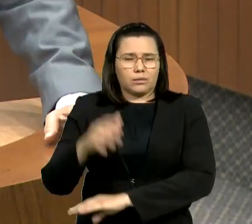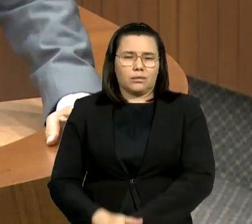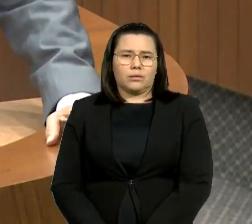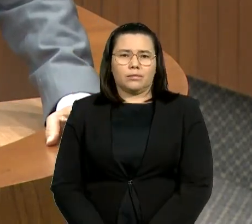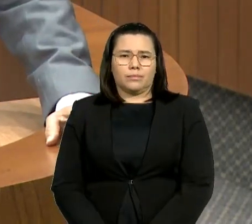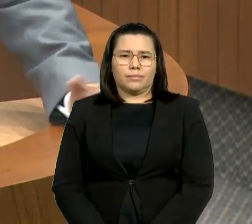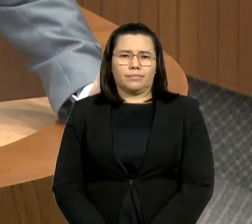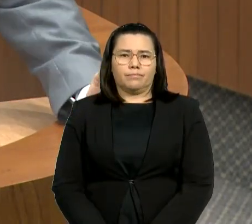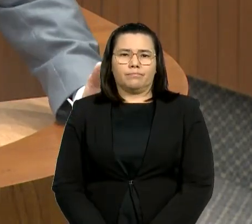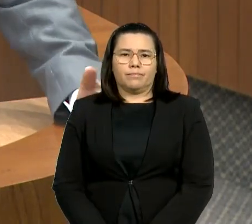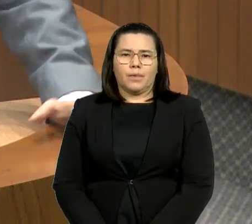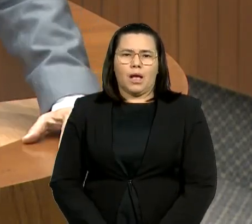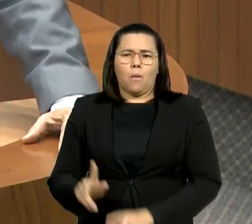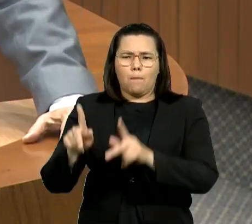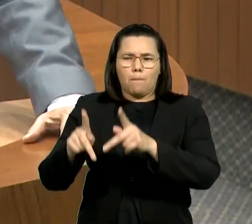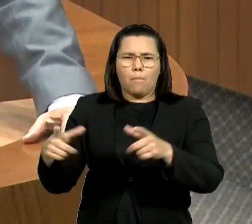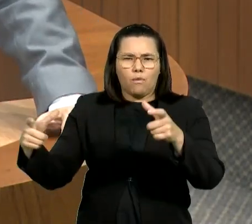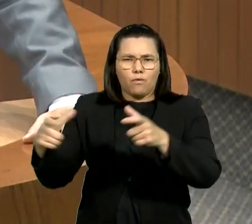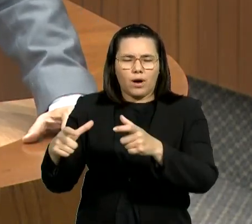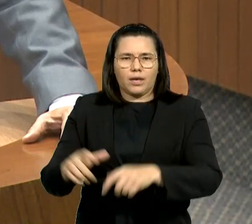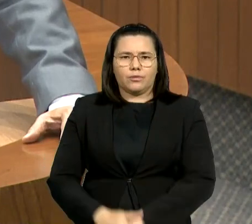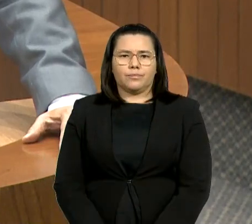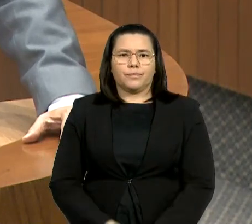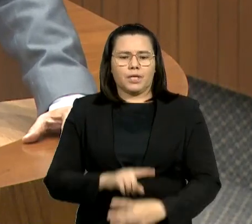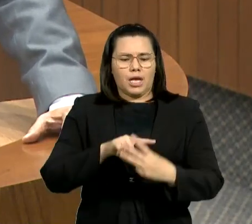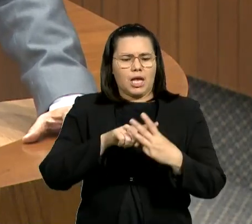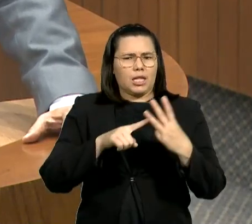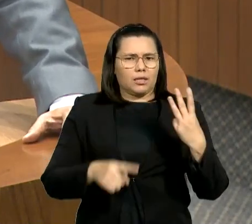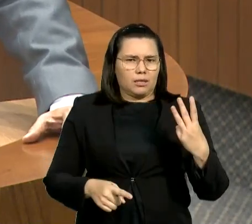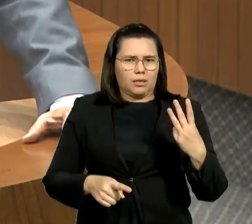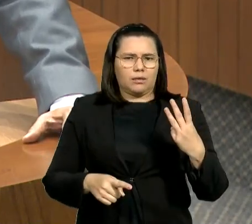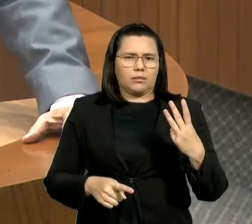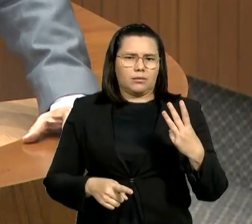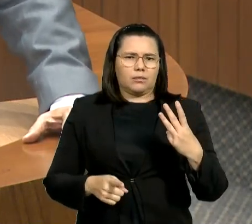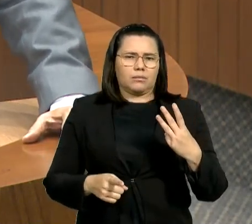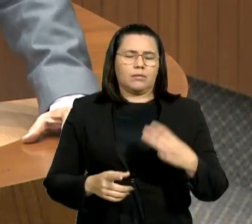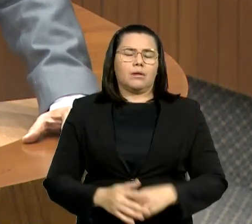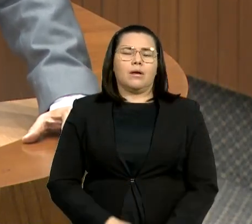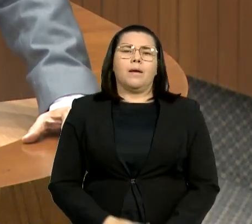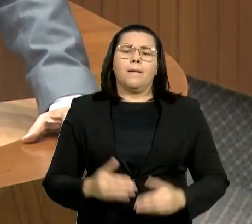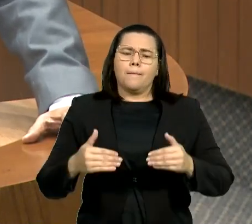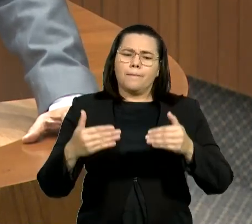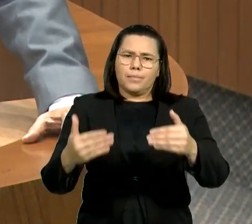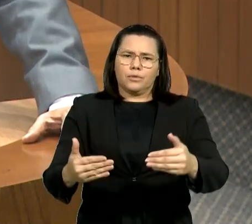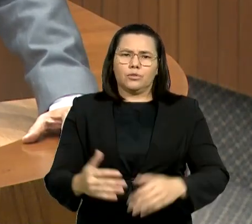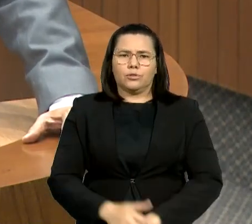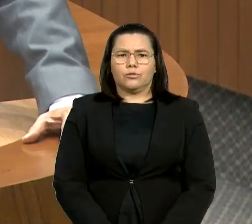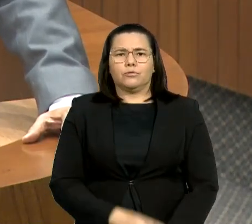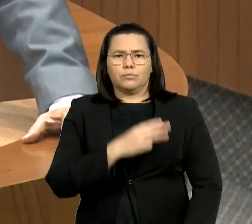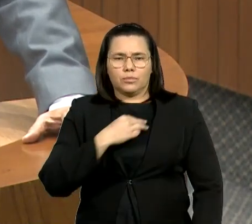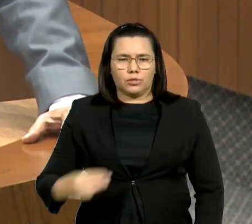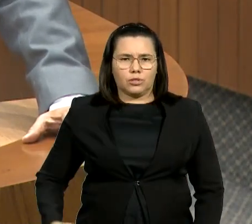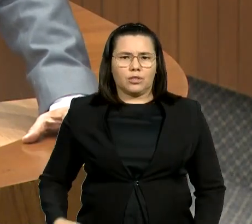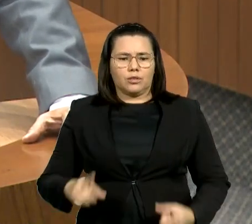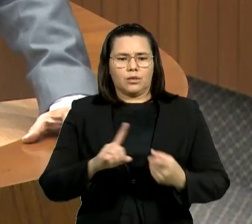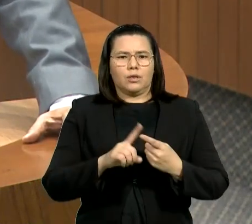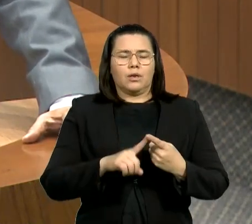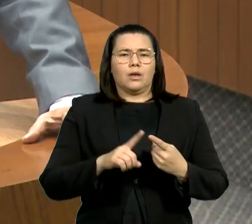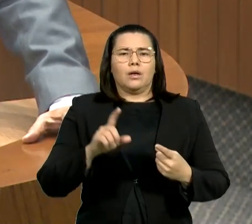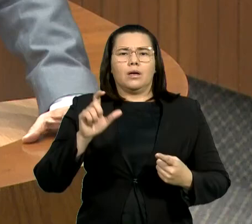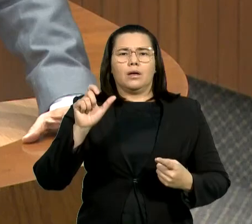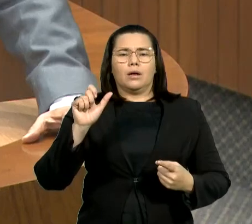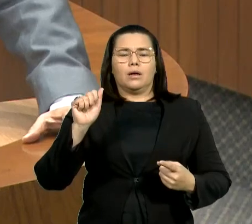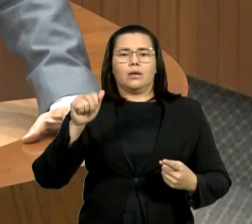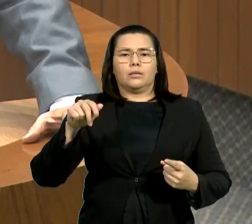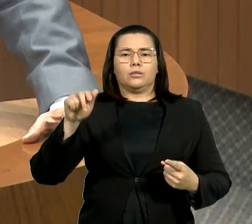com a presença de três ministros de Estado, a ministra Aniele Franco,